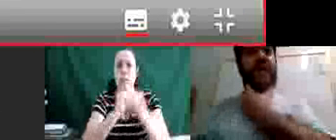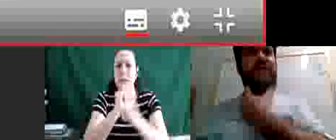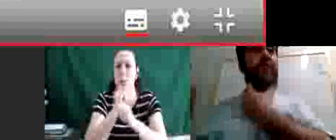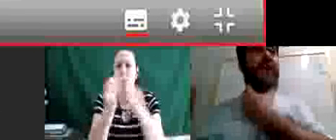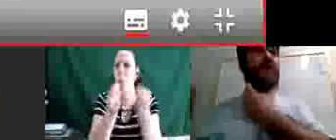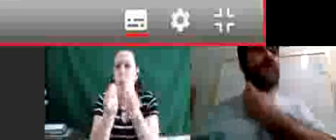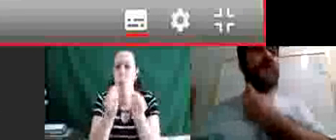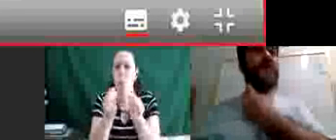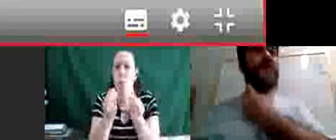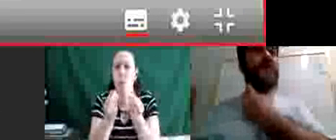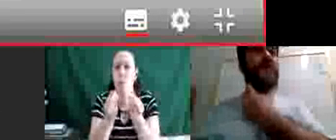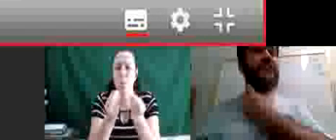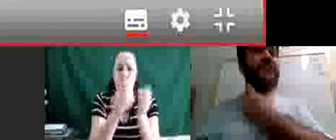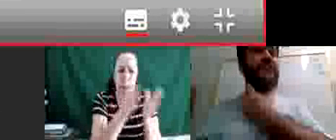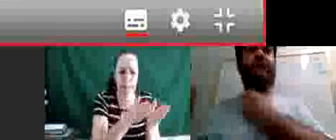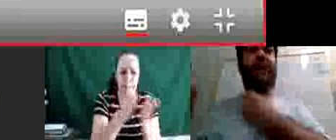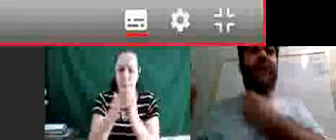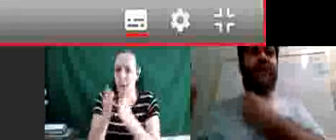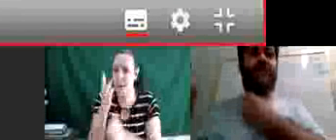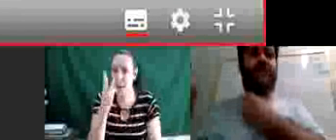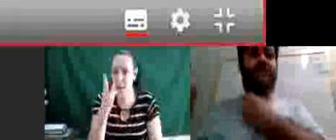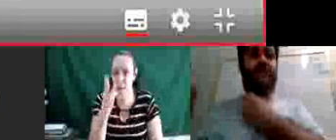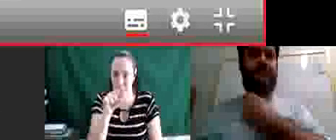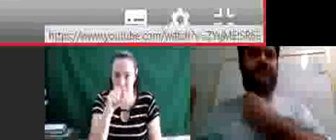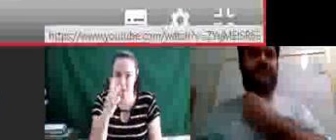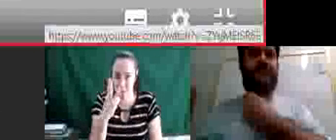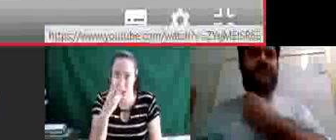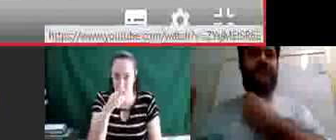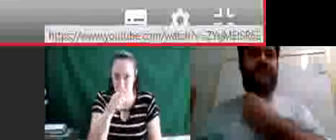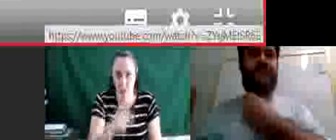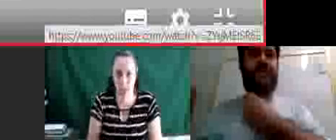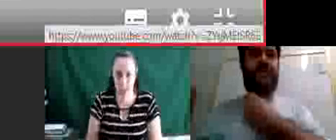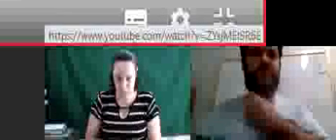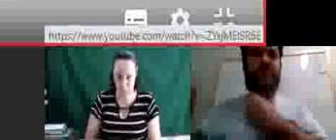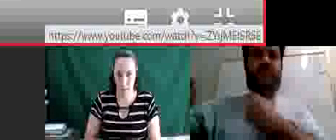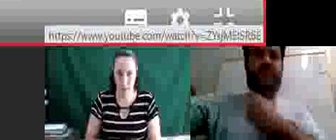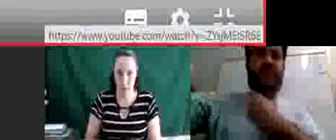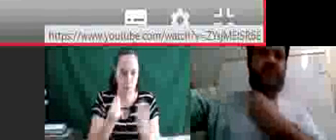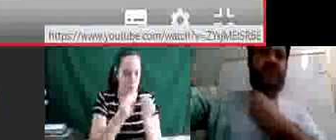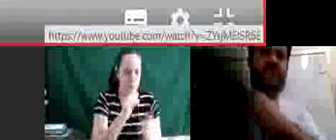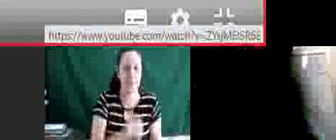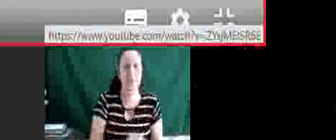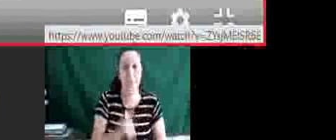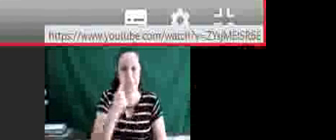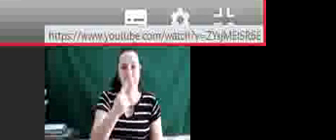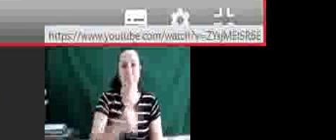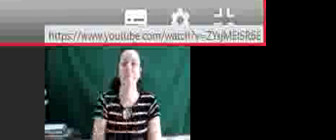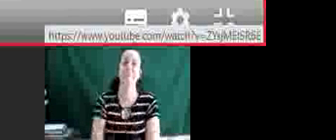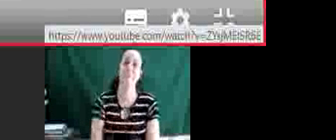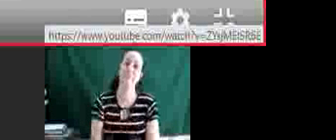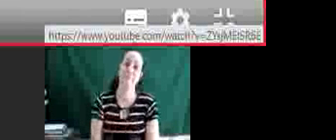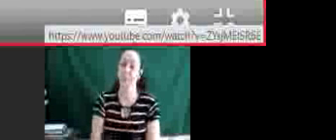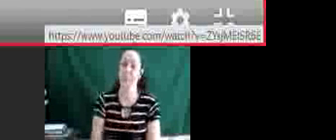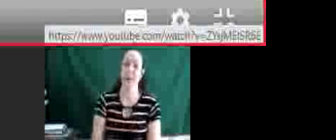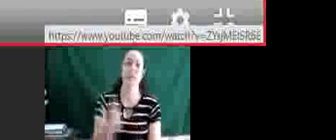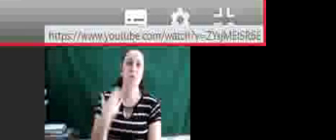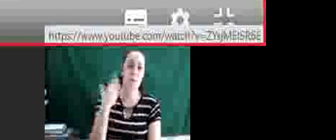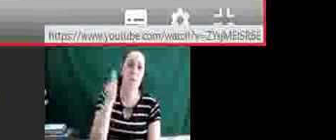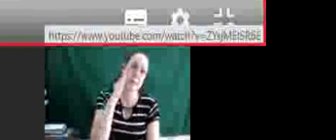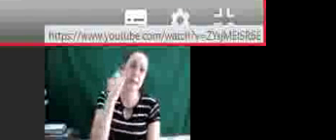Oi? Desculpa, só avisar, está piscando a minha força. Eu não sei a força dos